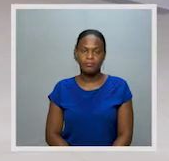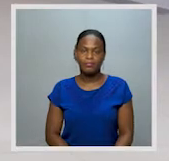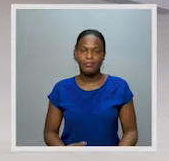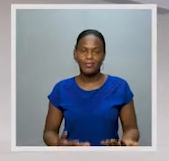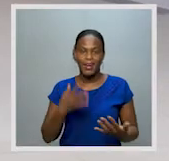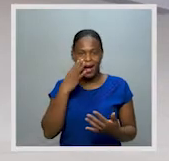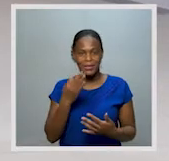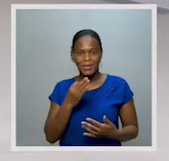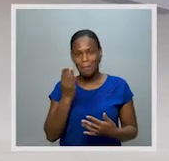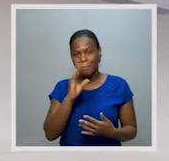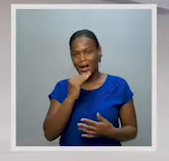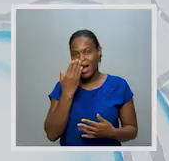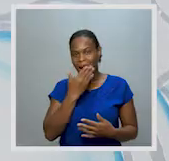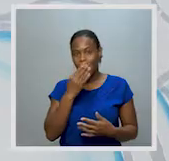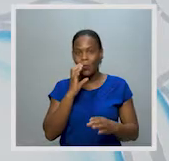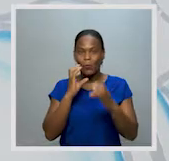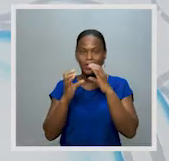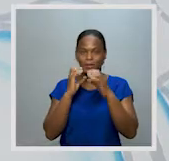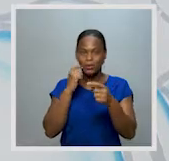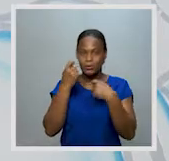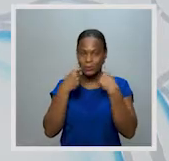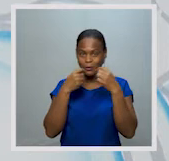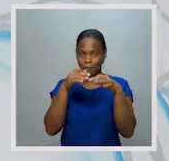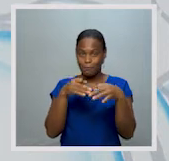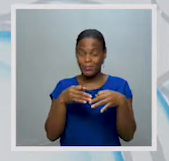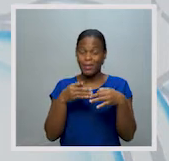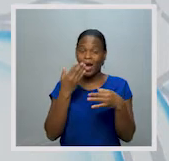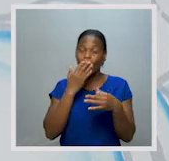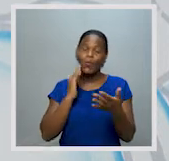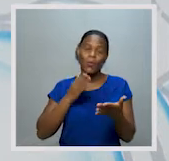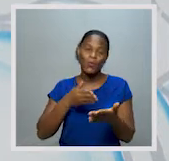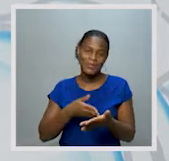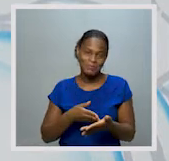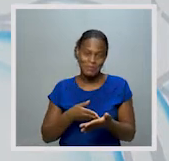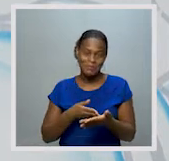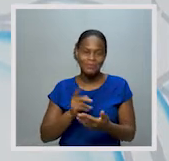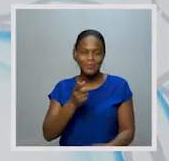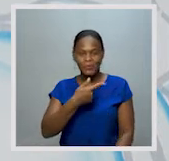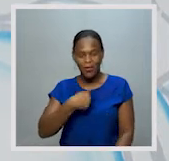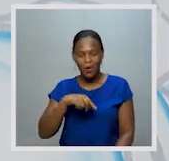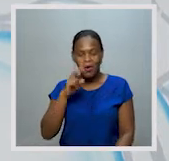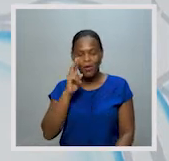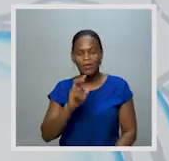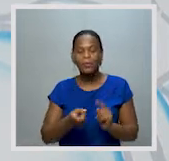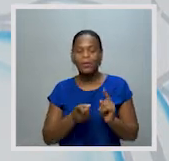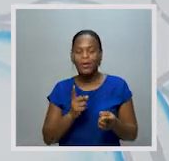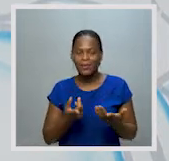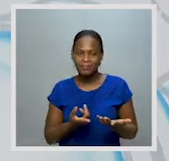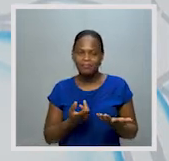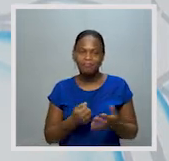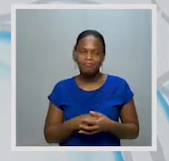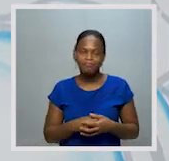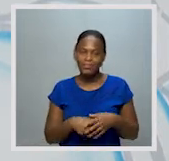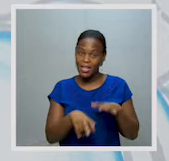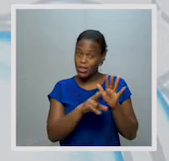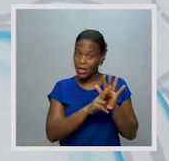E assim terminamos mais uma aula de comunicação, expressão a última, em que nós vimos que